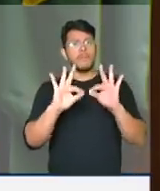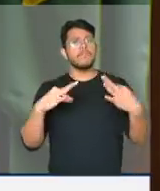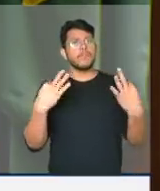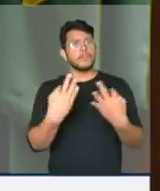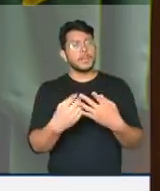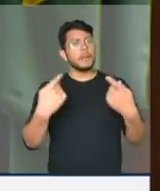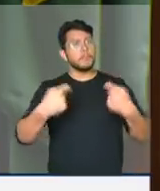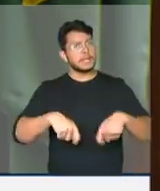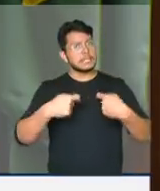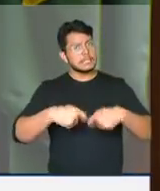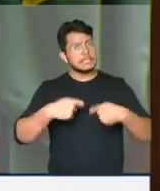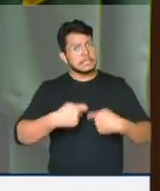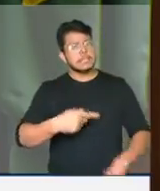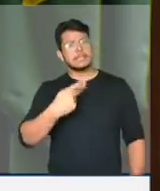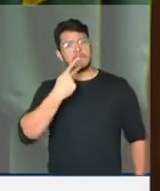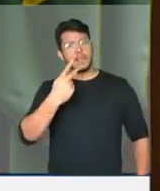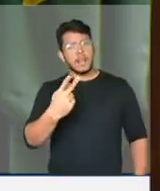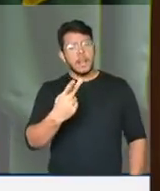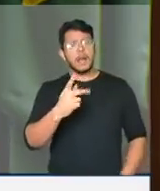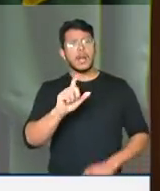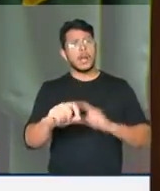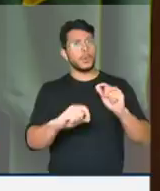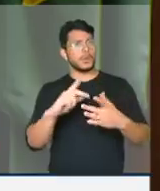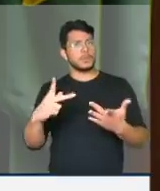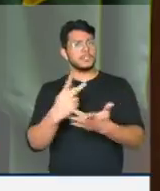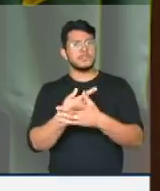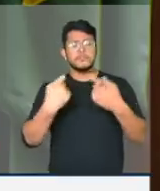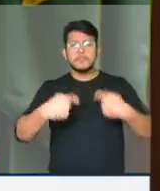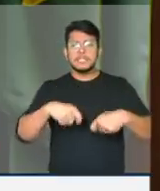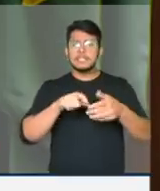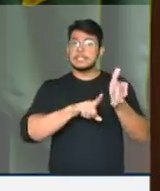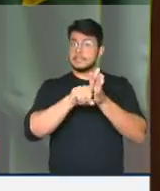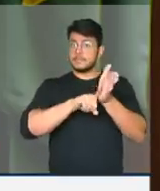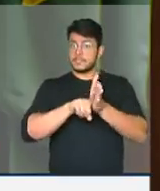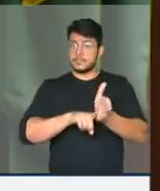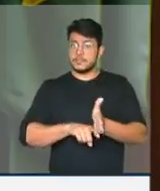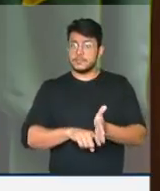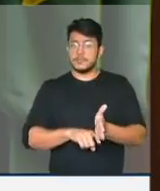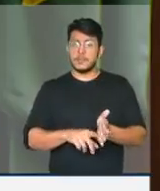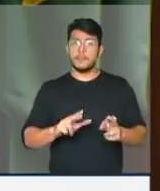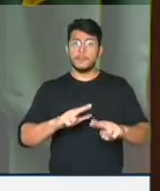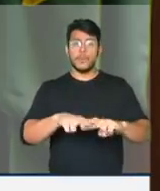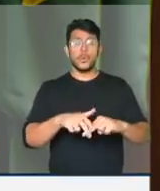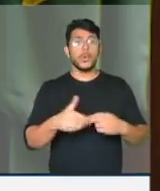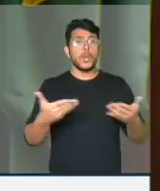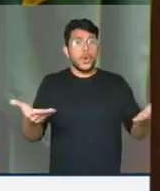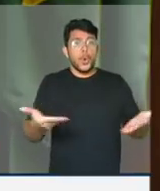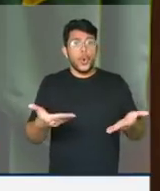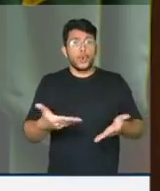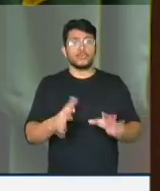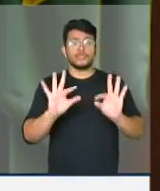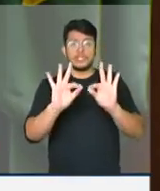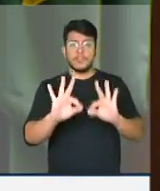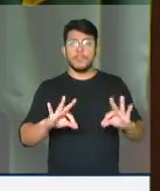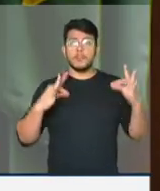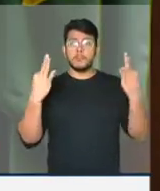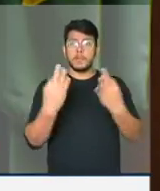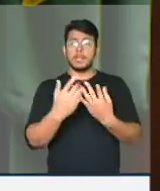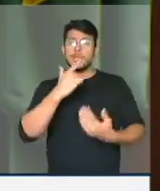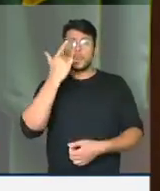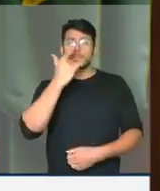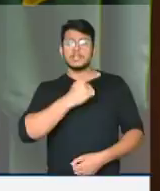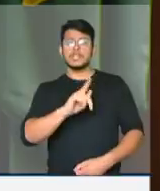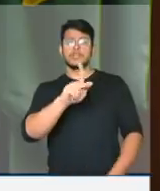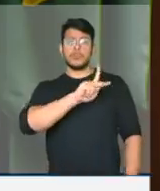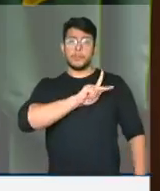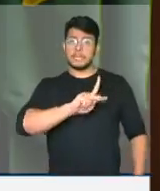seja investigado as relações com o crime organizado. Essa família hoje está no topo da República Brasileira, ganhou uma eleição. Mas